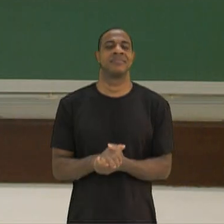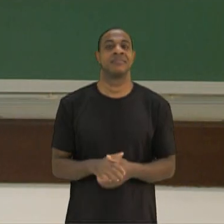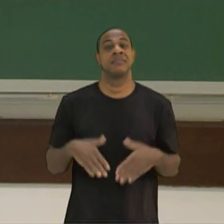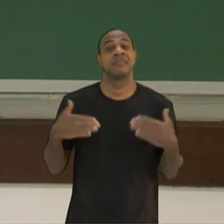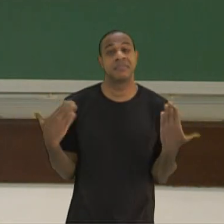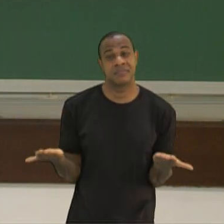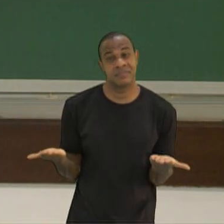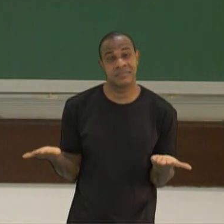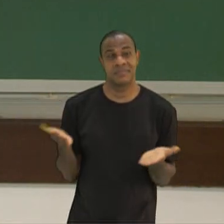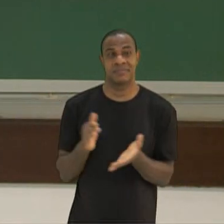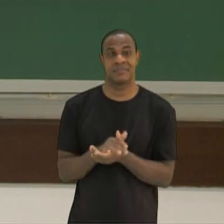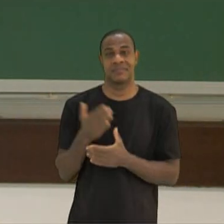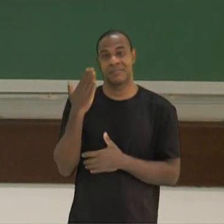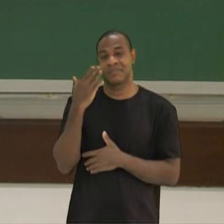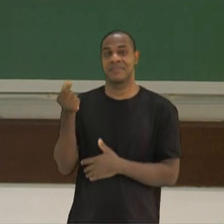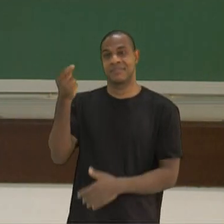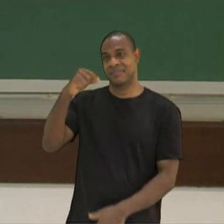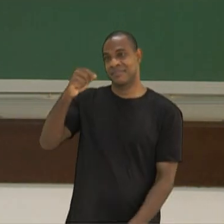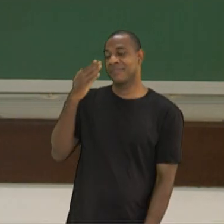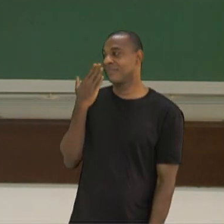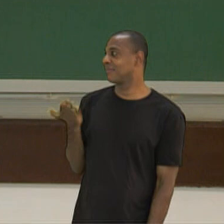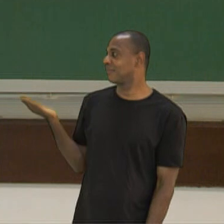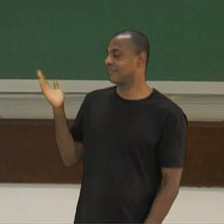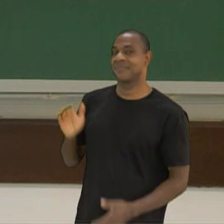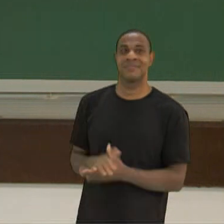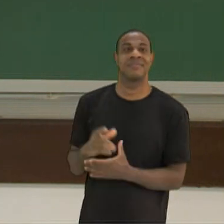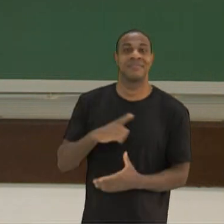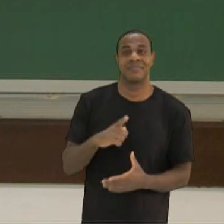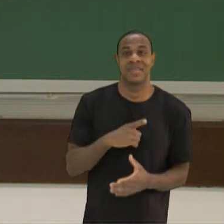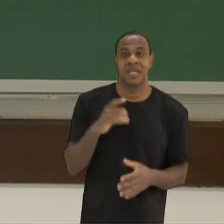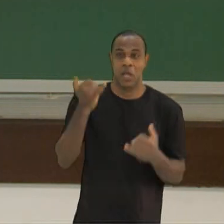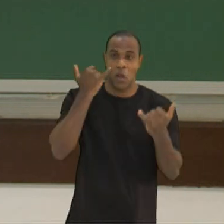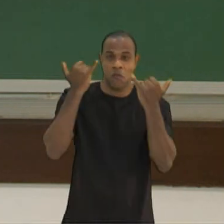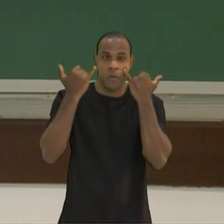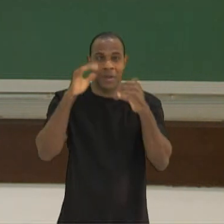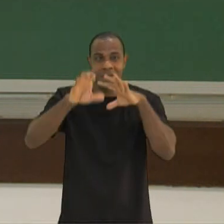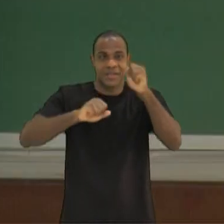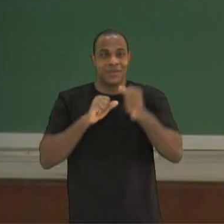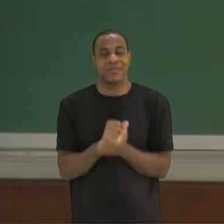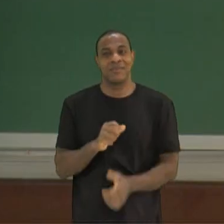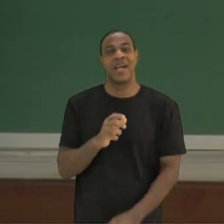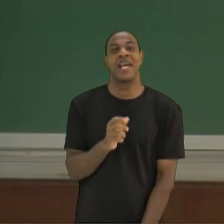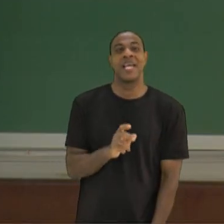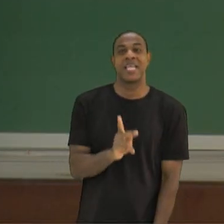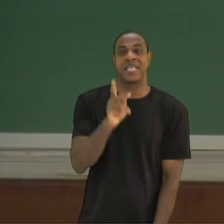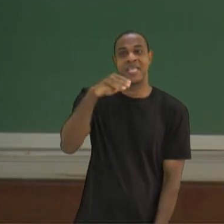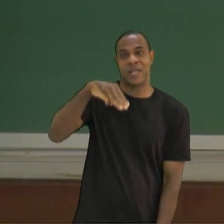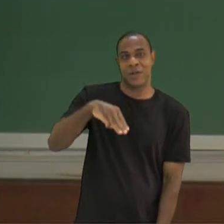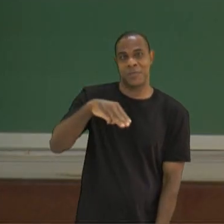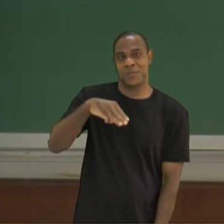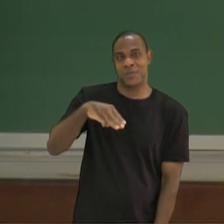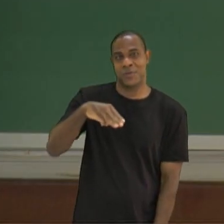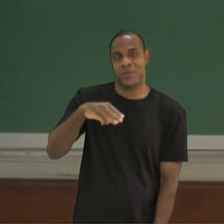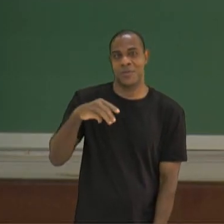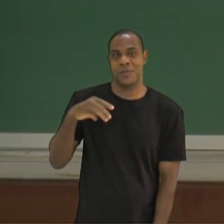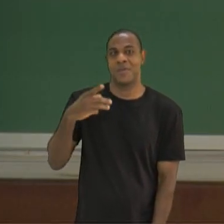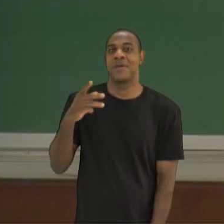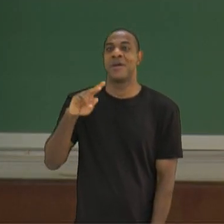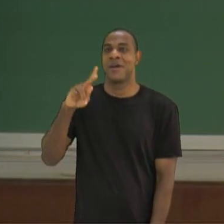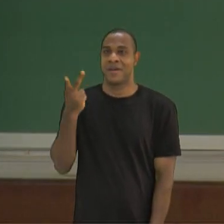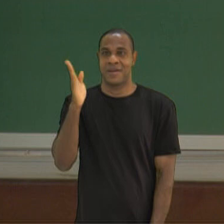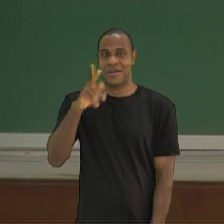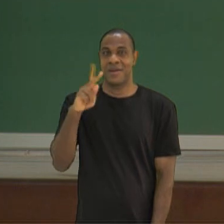Muito bem, então vamos para a correção. Olha só, a gente tinha um dado, né, que estava em quilômetros por hora e um tempo que estava em